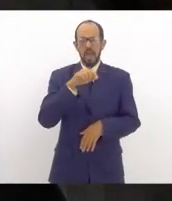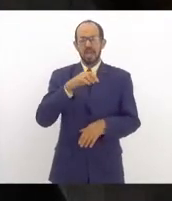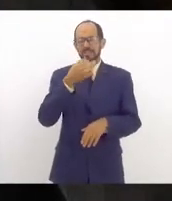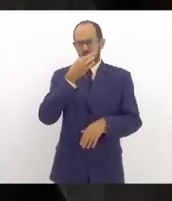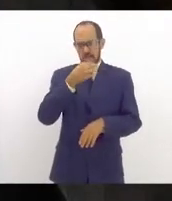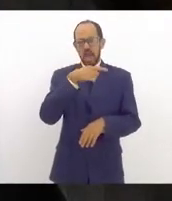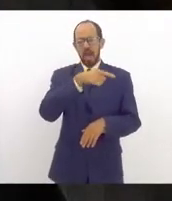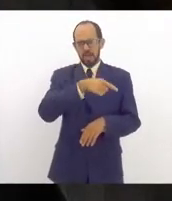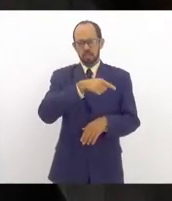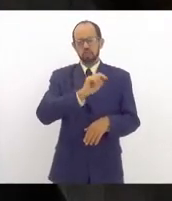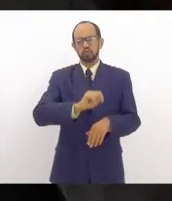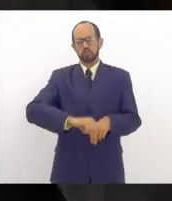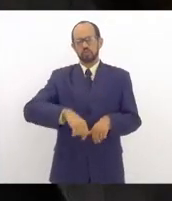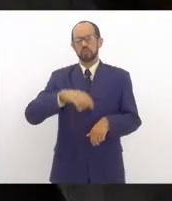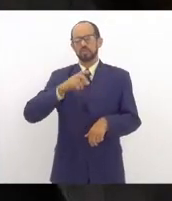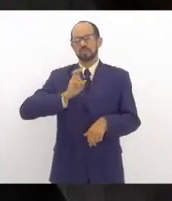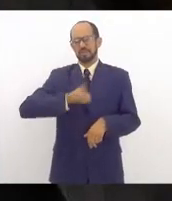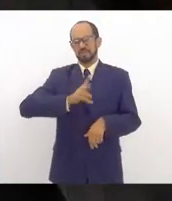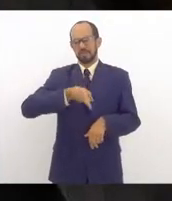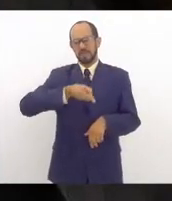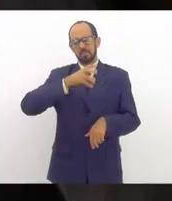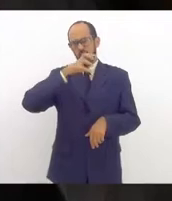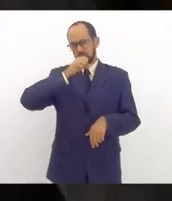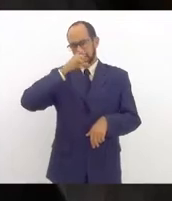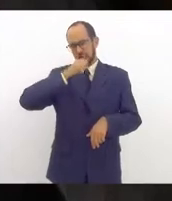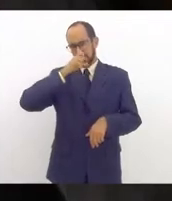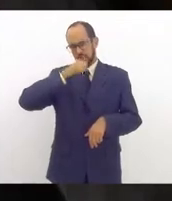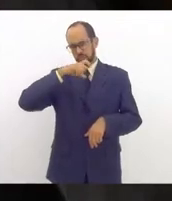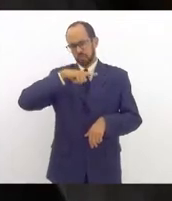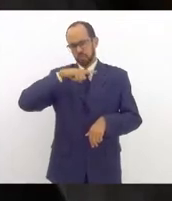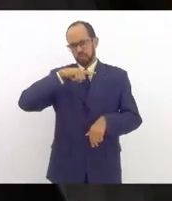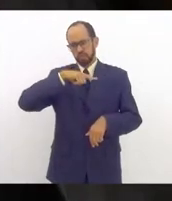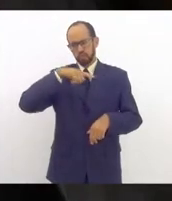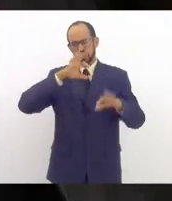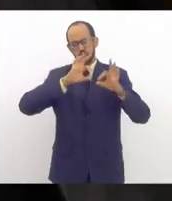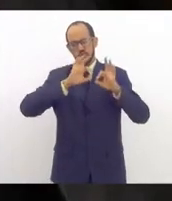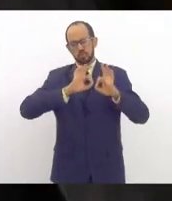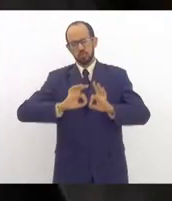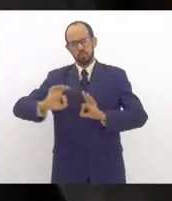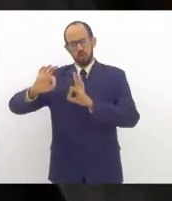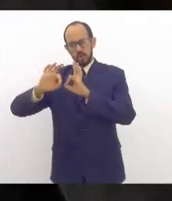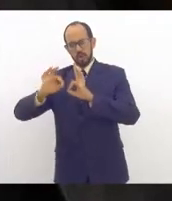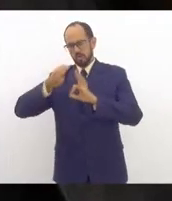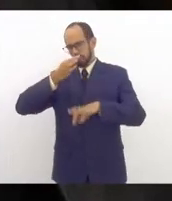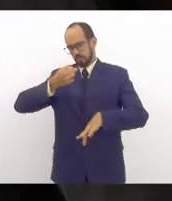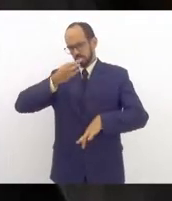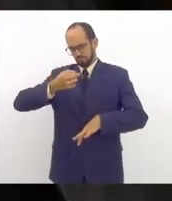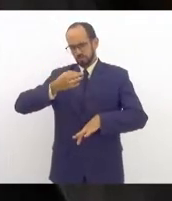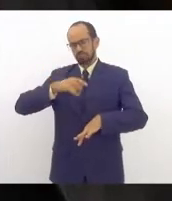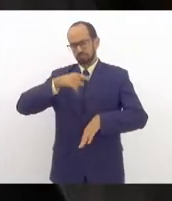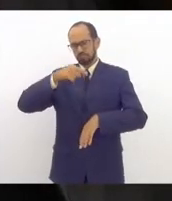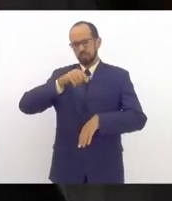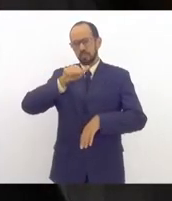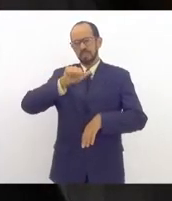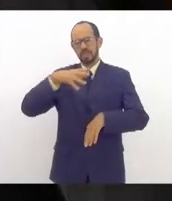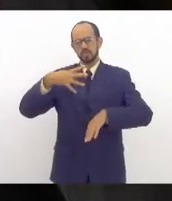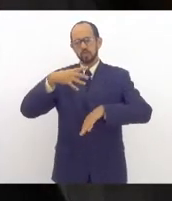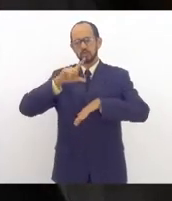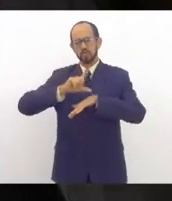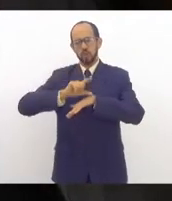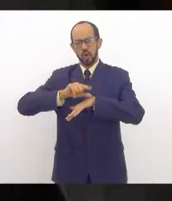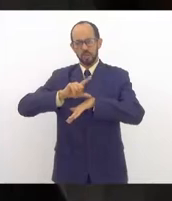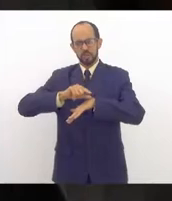erro de memória aos sábados tinha um programa às 14 horas chamado